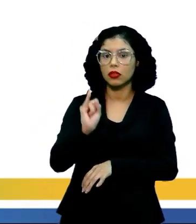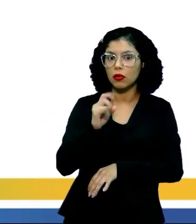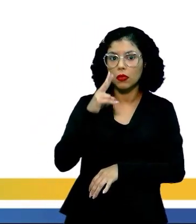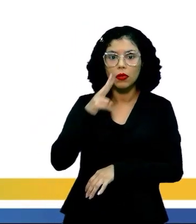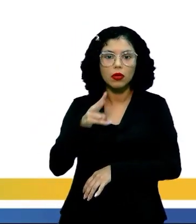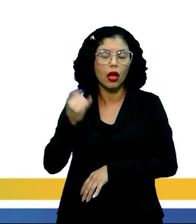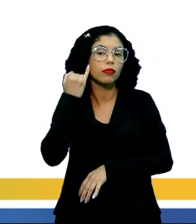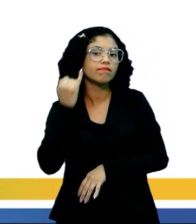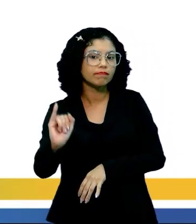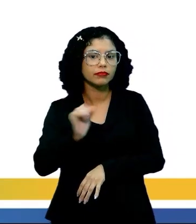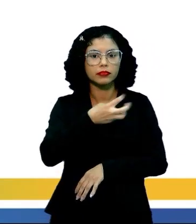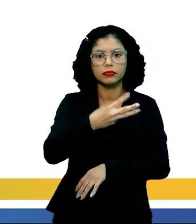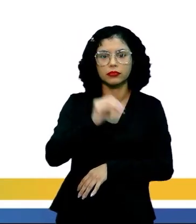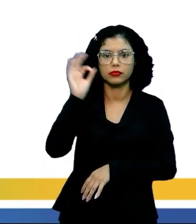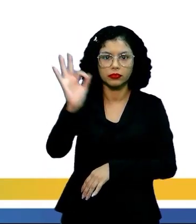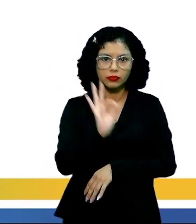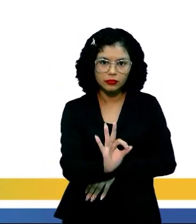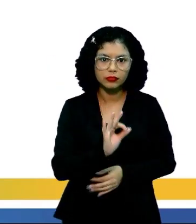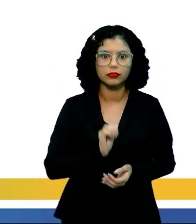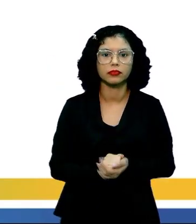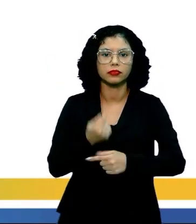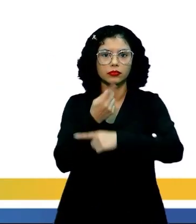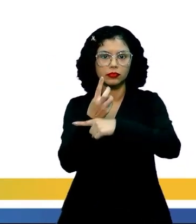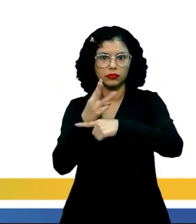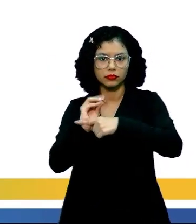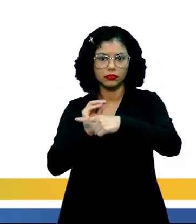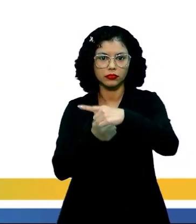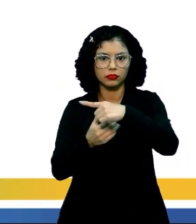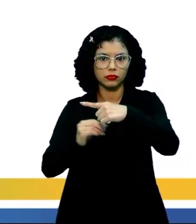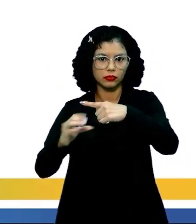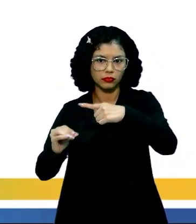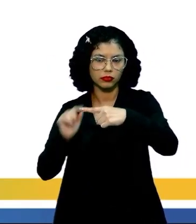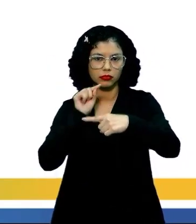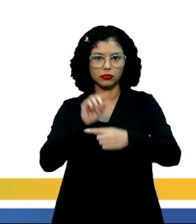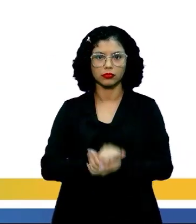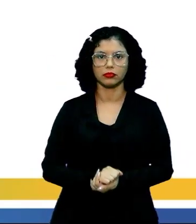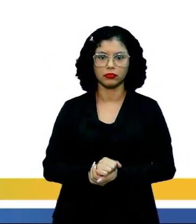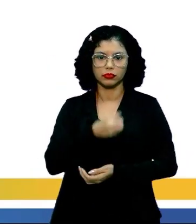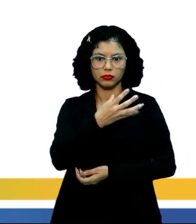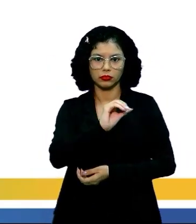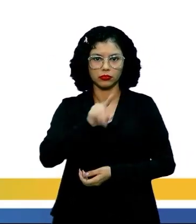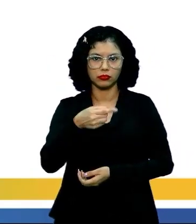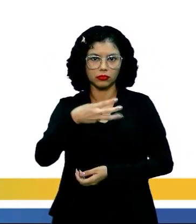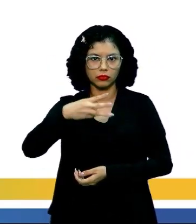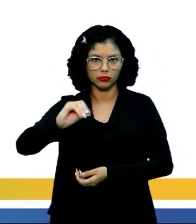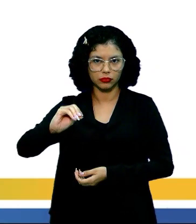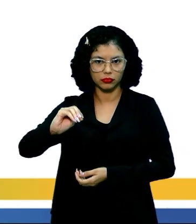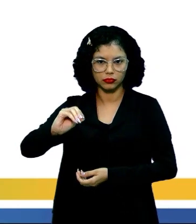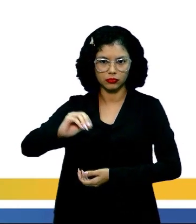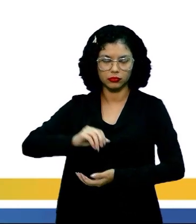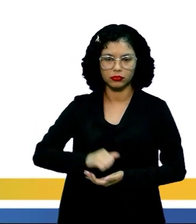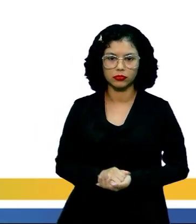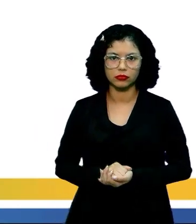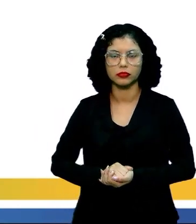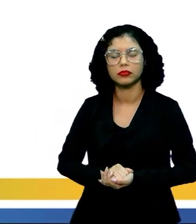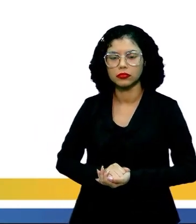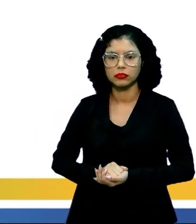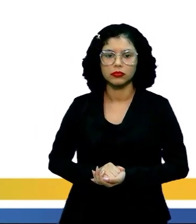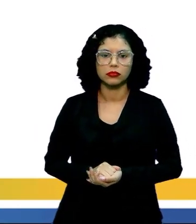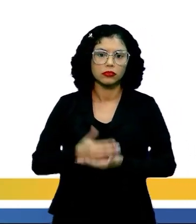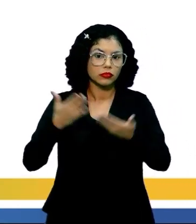analisar a ideia aqui, 30% significa 30 dividido para 100, que é a mesma coisa que